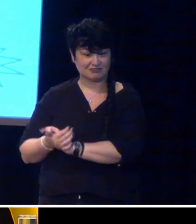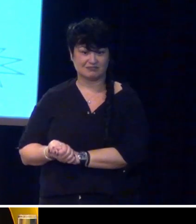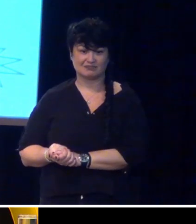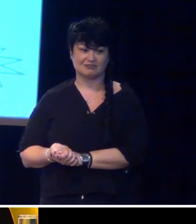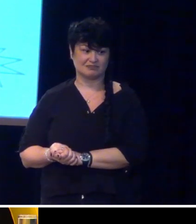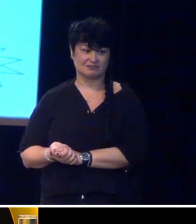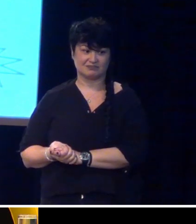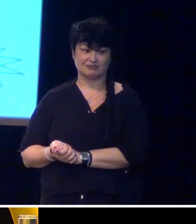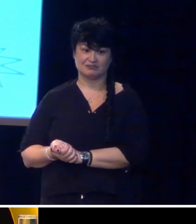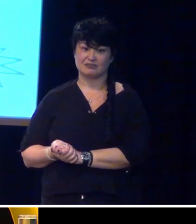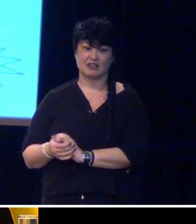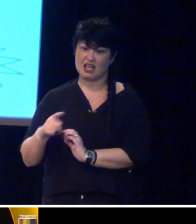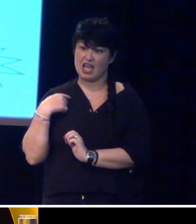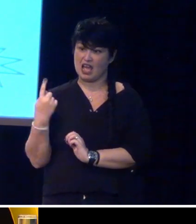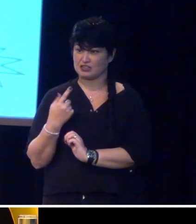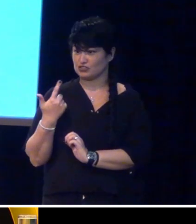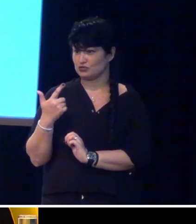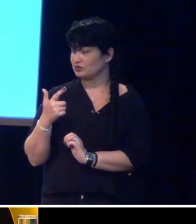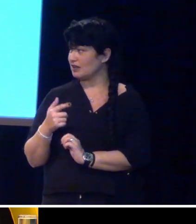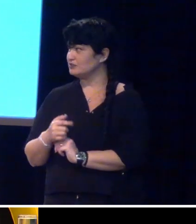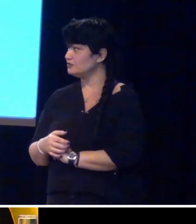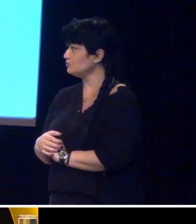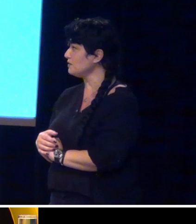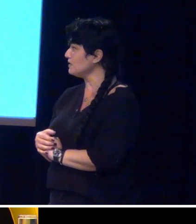Então, a gente não tem mais barreira, né?